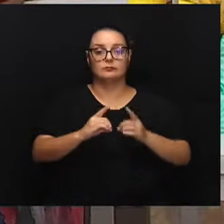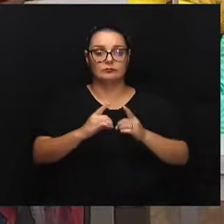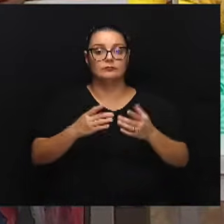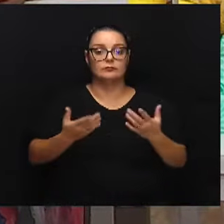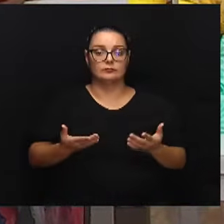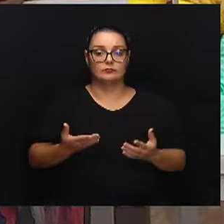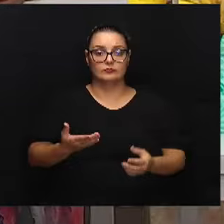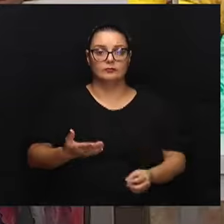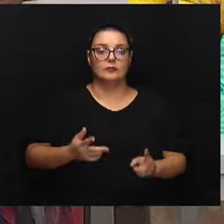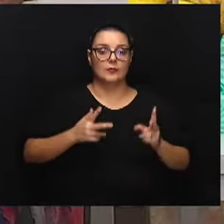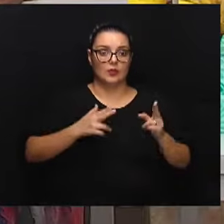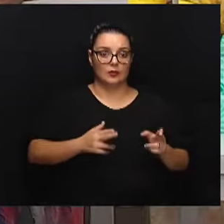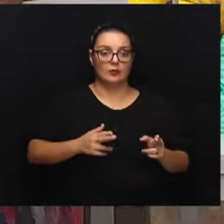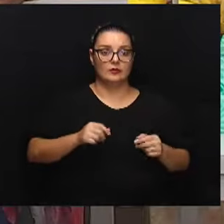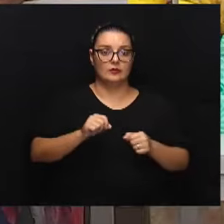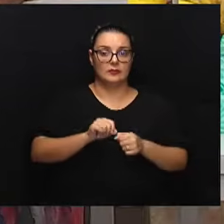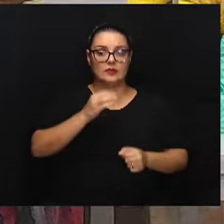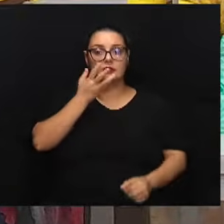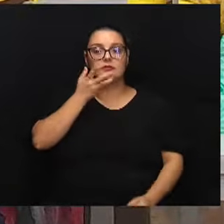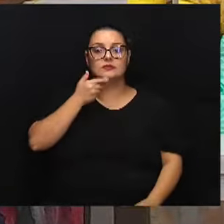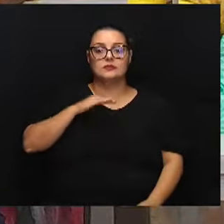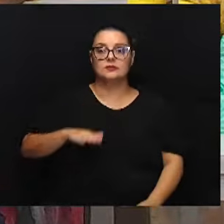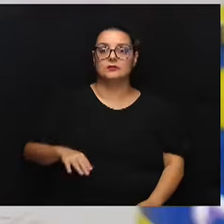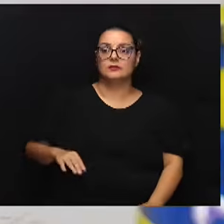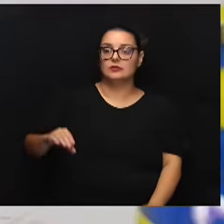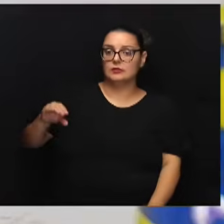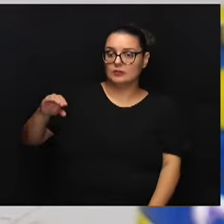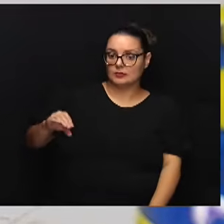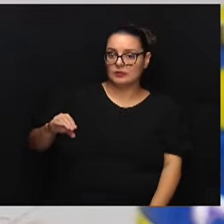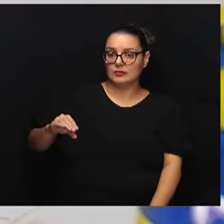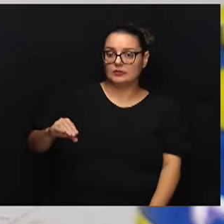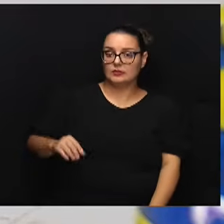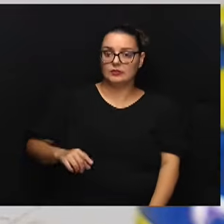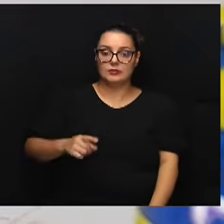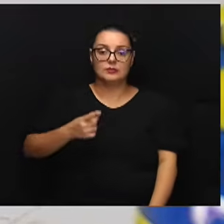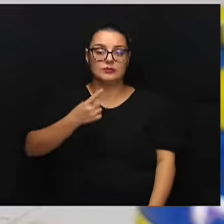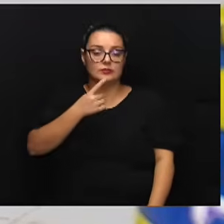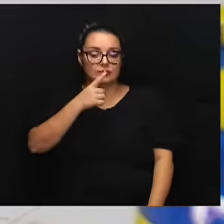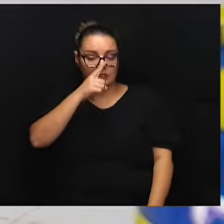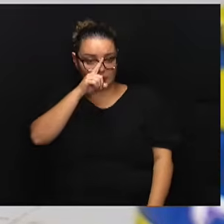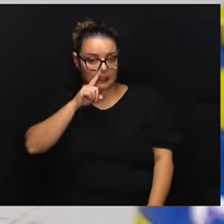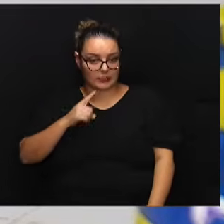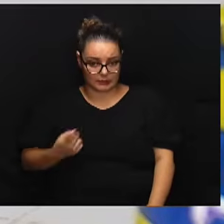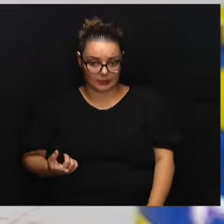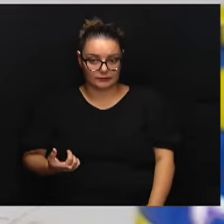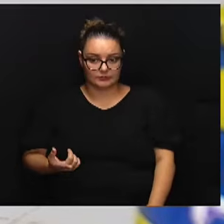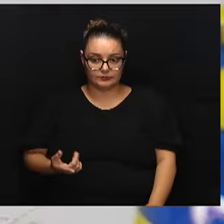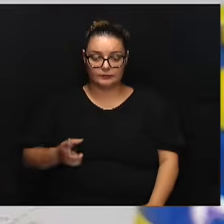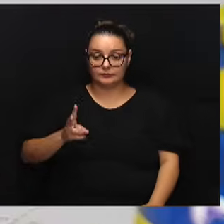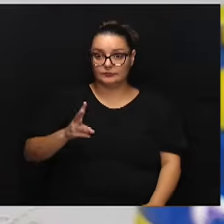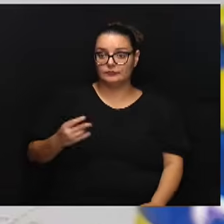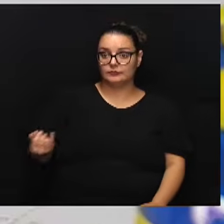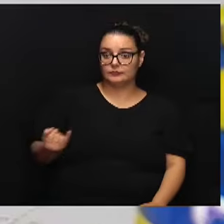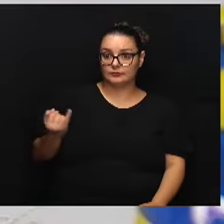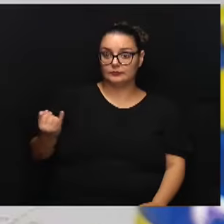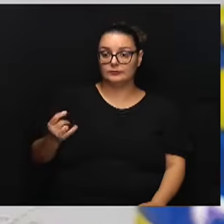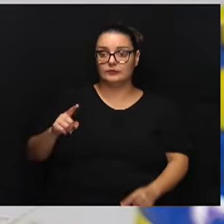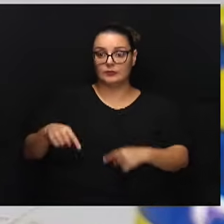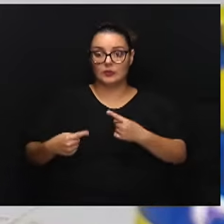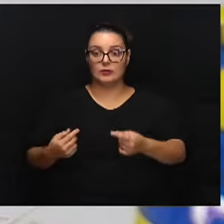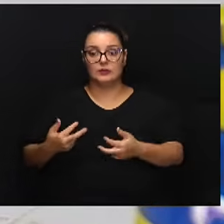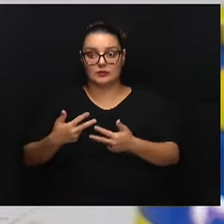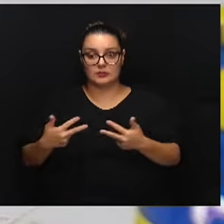igual quando você vai fazer com criança. Ó, e vou colocar um pouquinho de amarelo. E é sempre interessante colocar outras cores também,